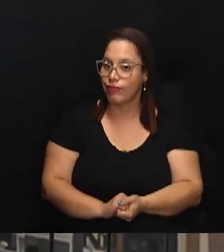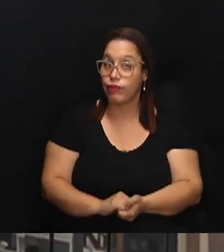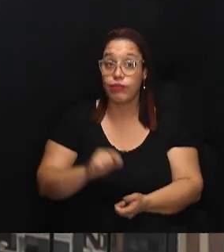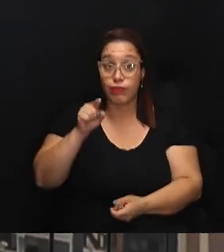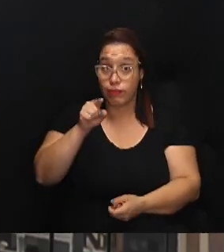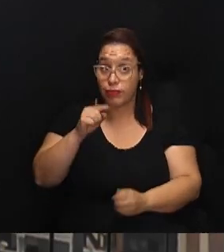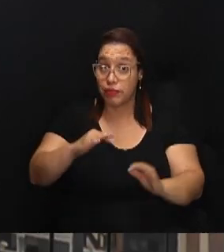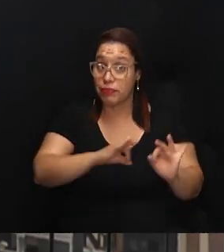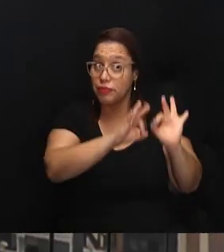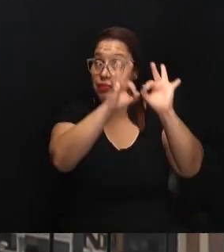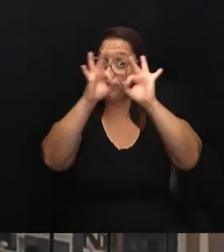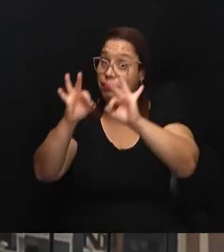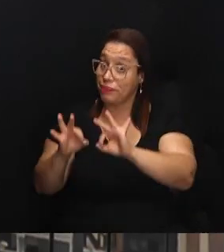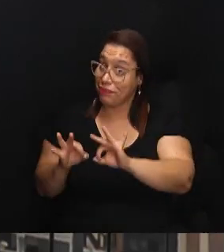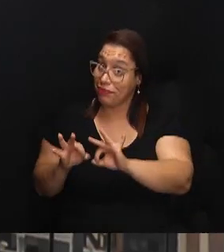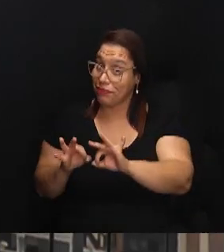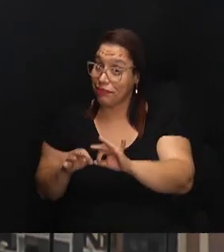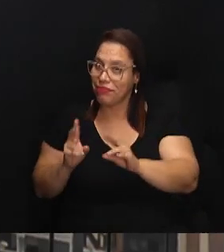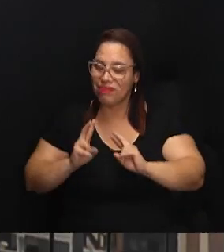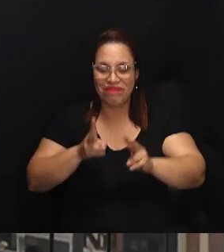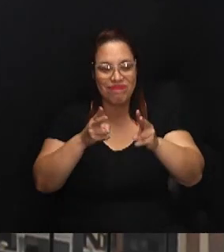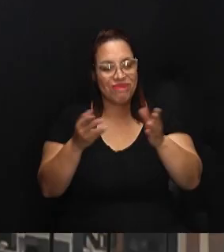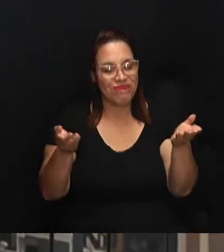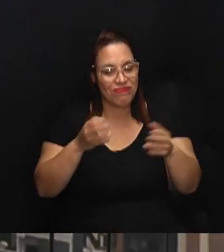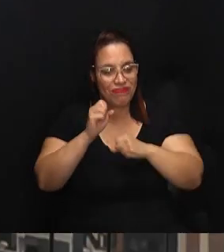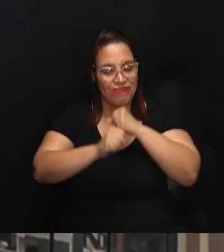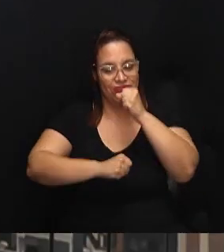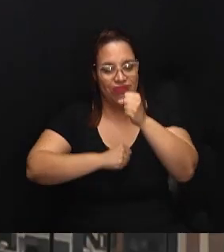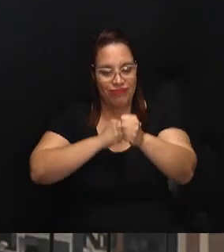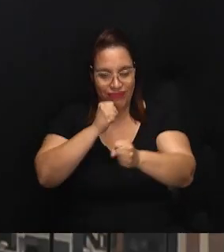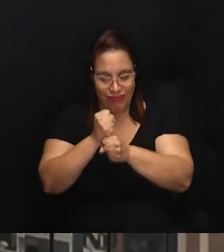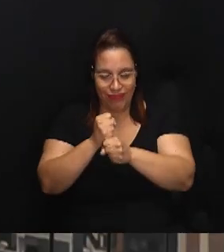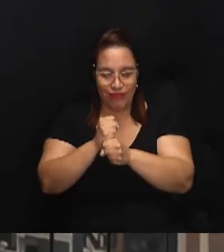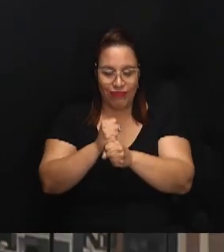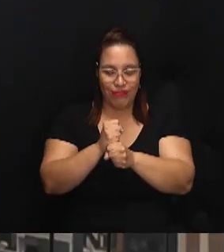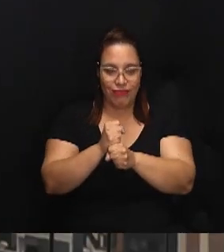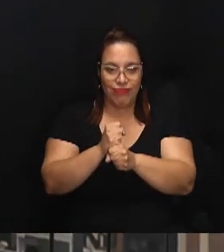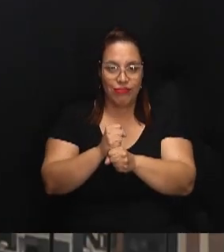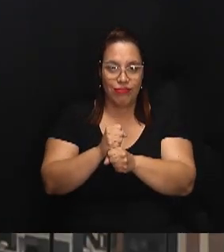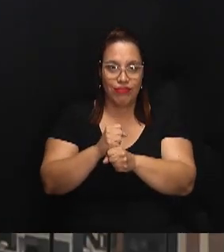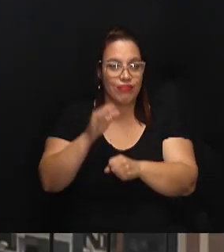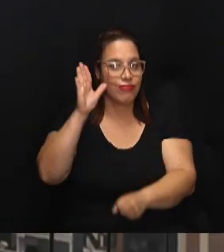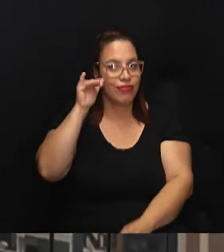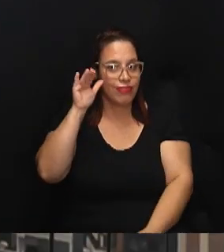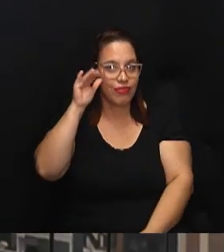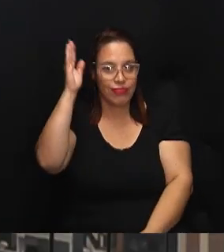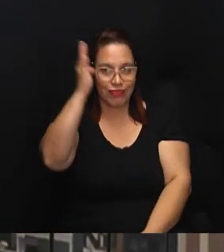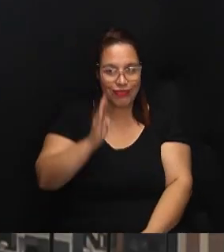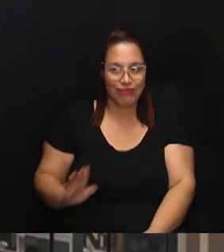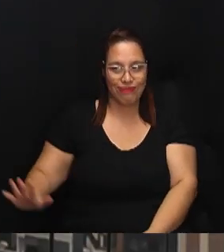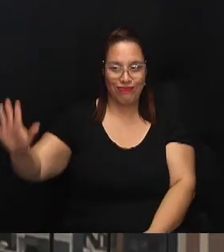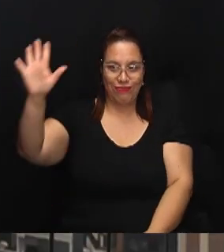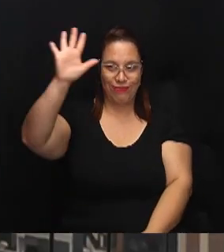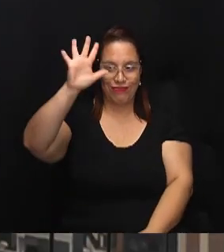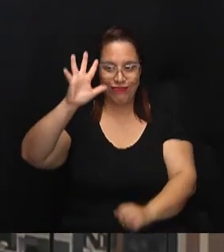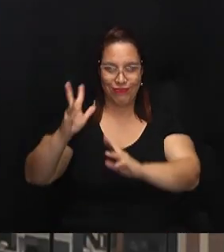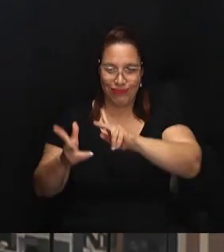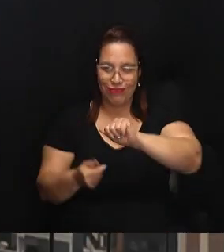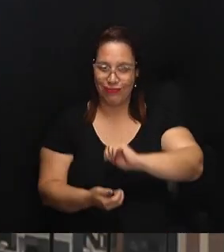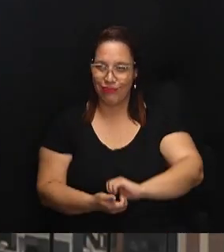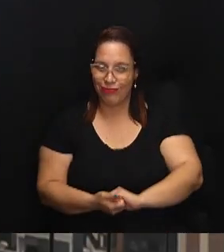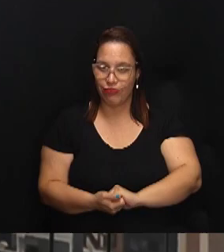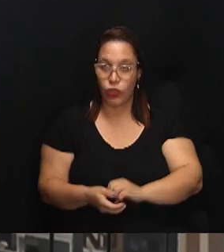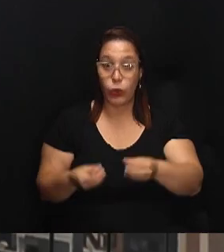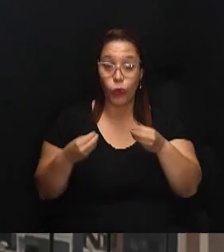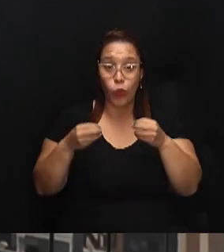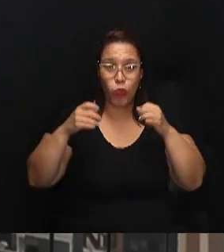vocês. Foi um prazer. E para você que nos acompanha, continue com a gente porque agora é hora daquele giro ambiental pelas